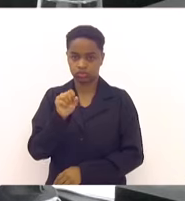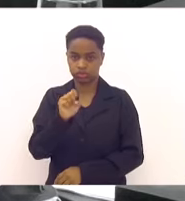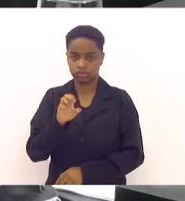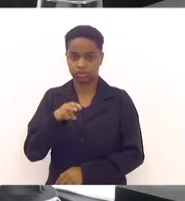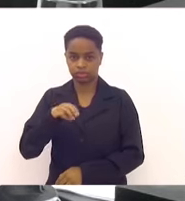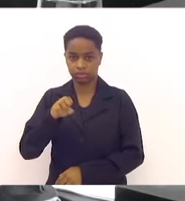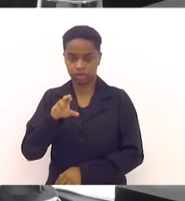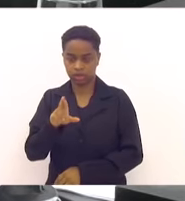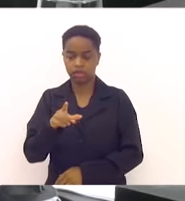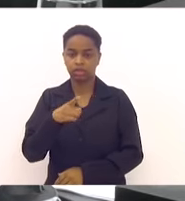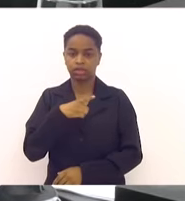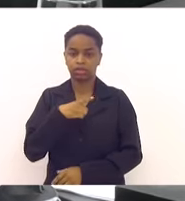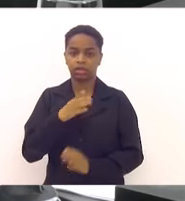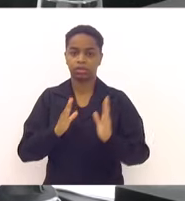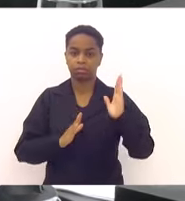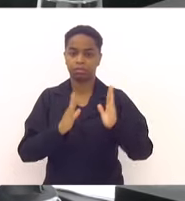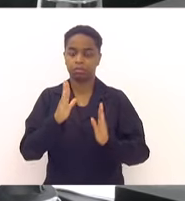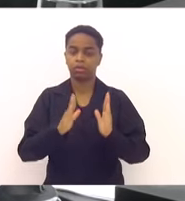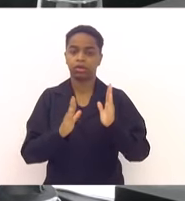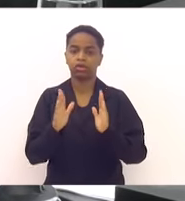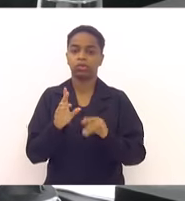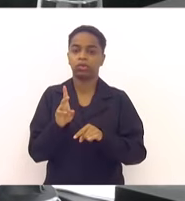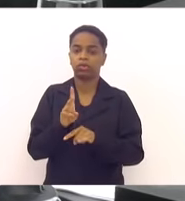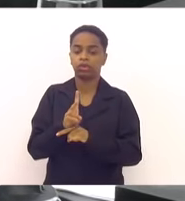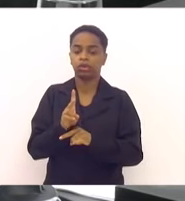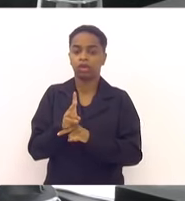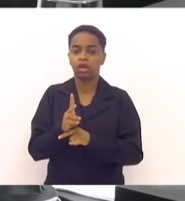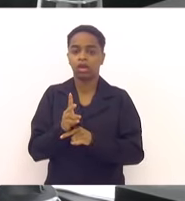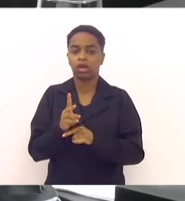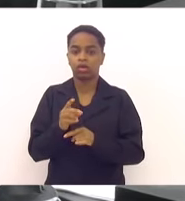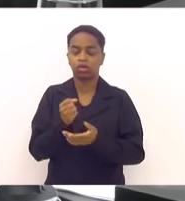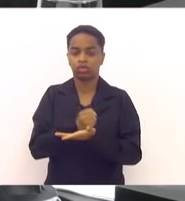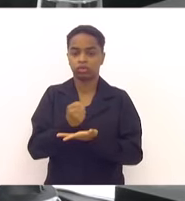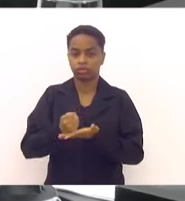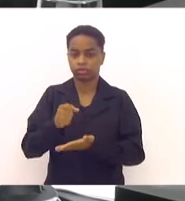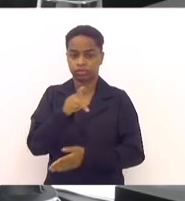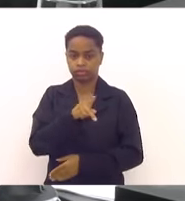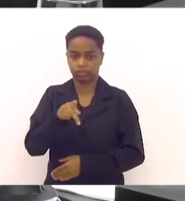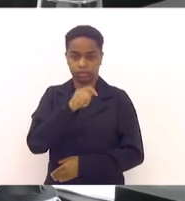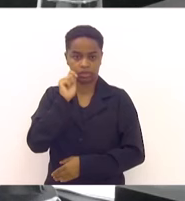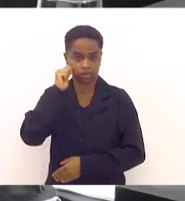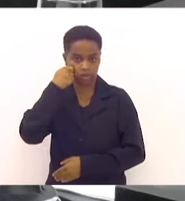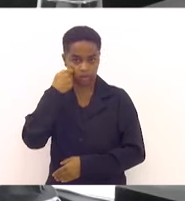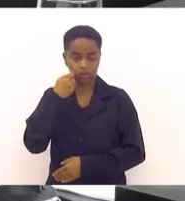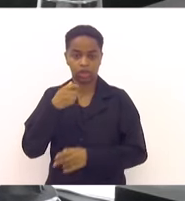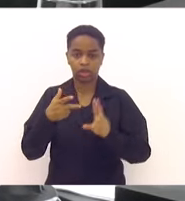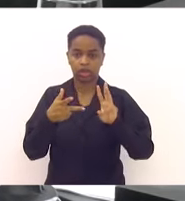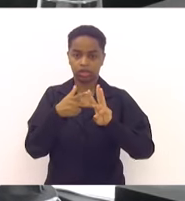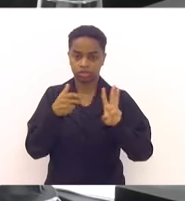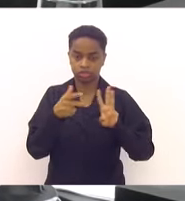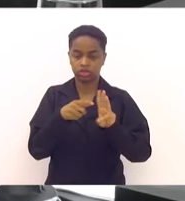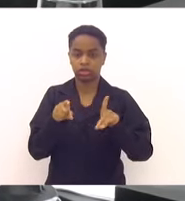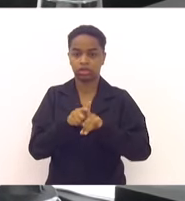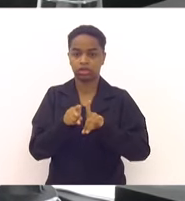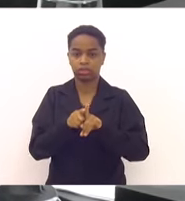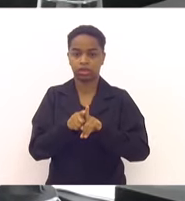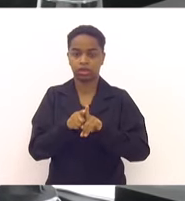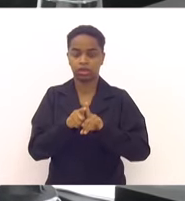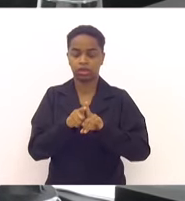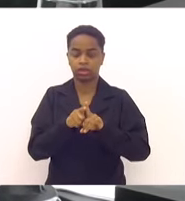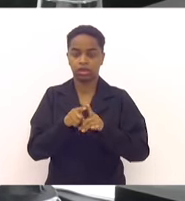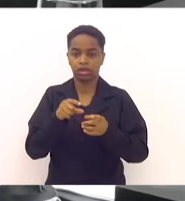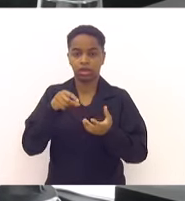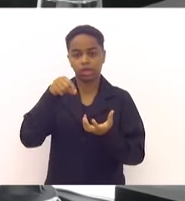para a contratação de profissionais negros, indígenas e quilombolas nos entes de atividade audiovisual